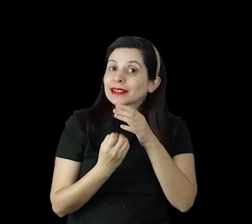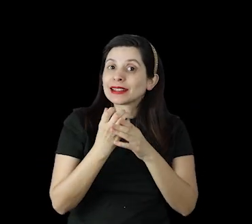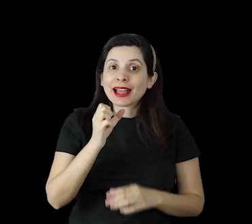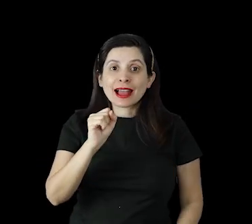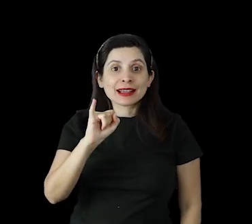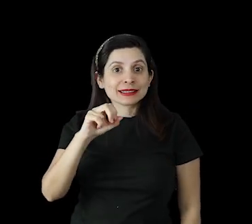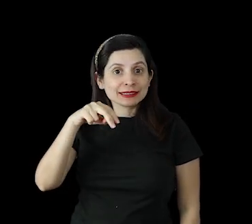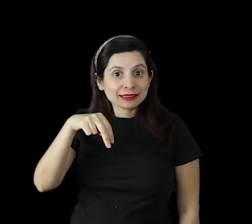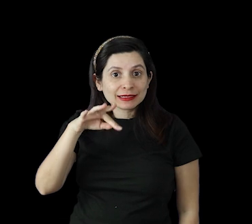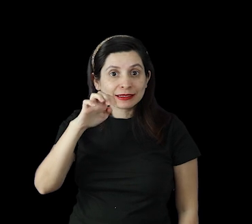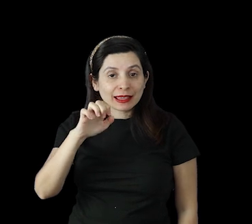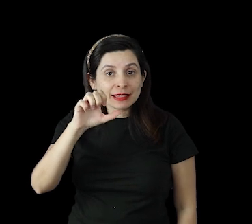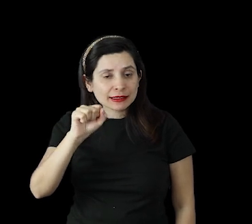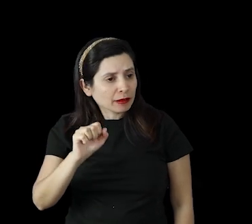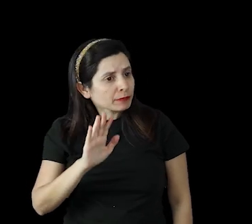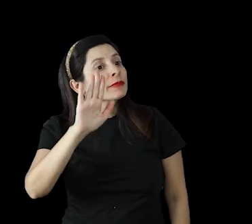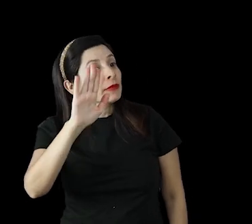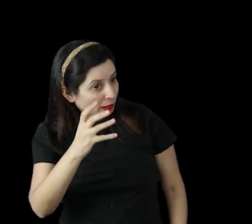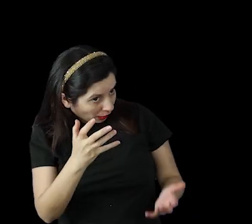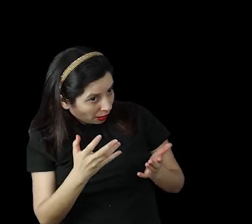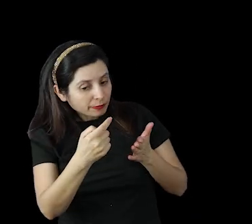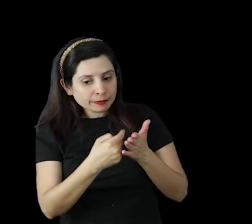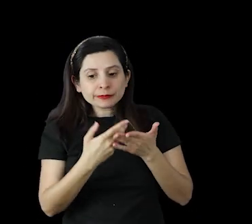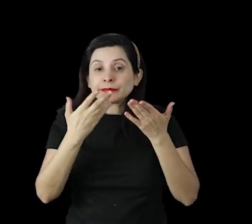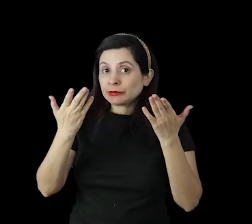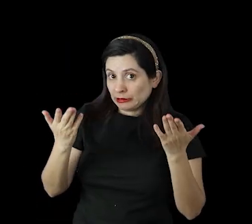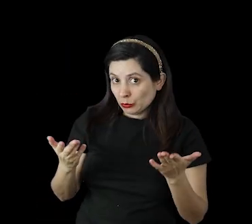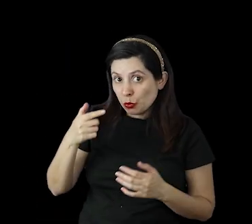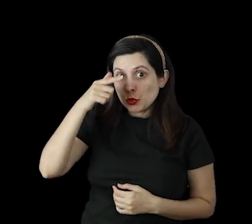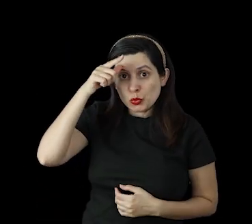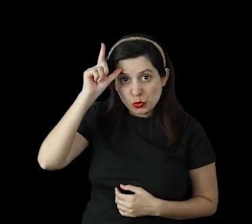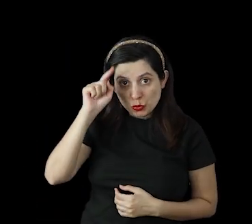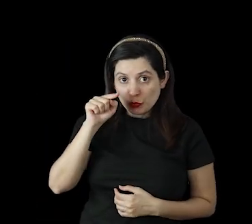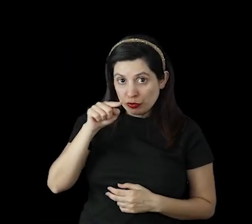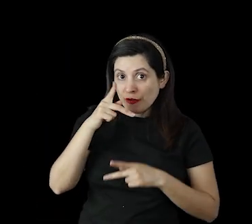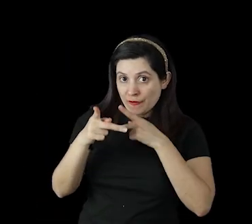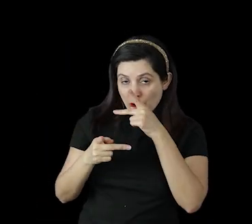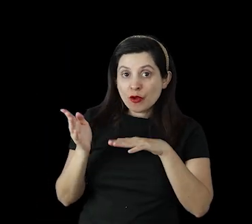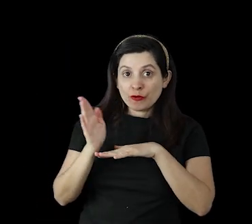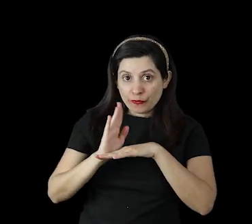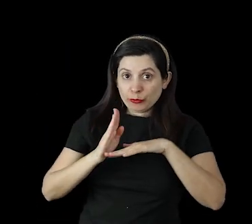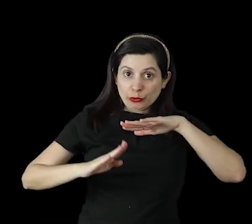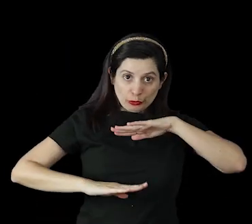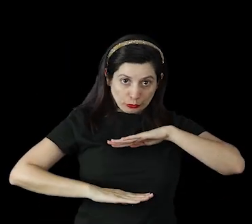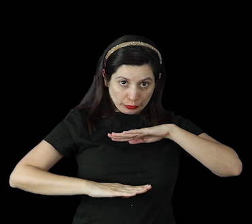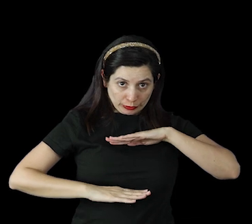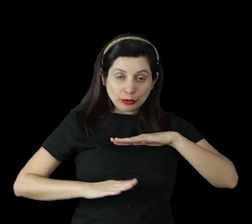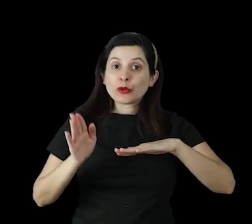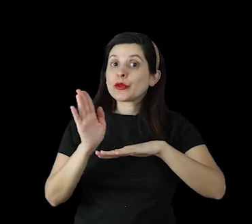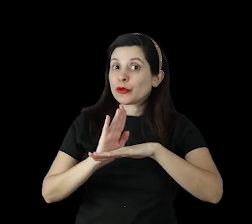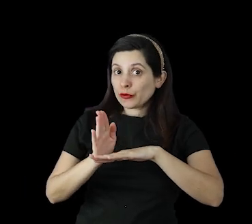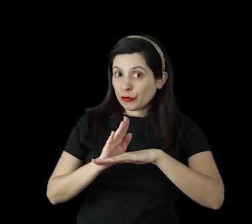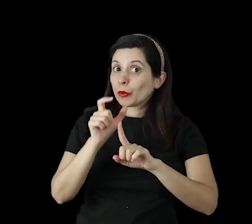pode. Ô, Ana, eu queria perguntar para você, porque ontem você comentou por cima sobre filme de situação e filme de personagem.